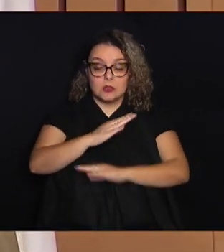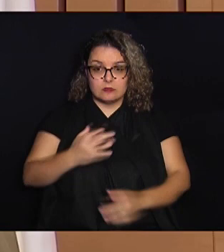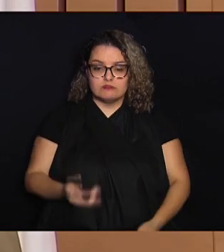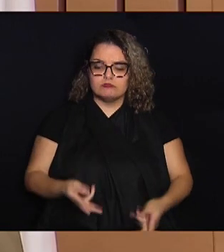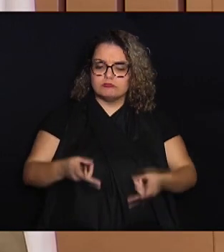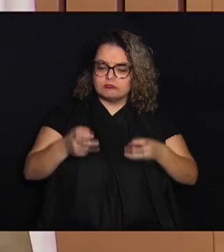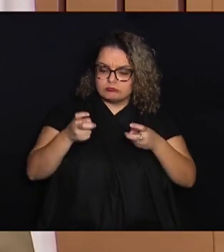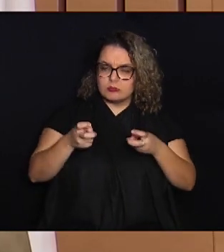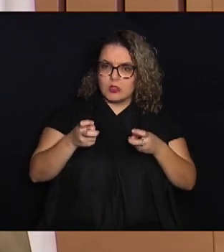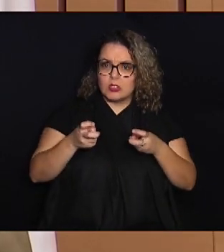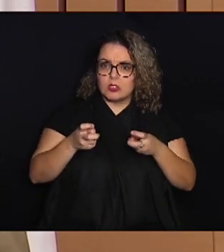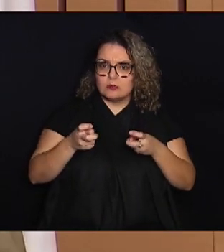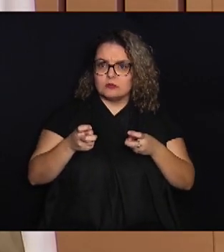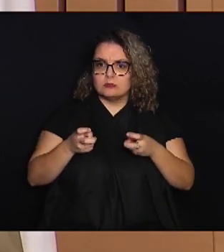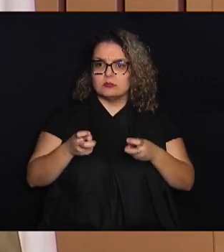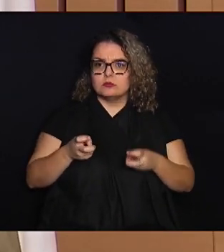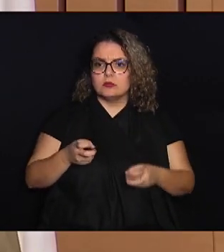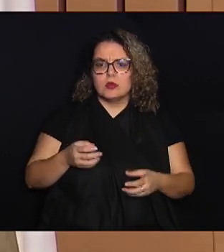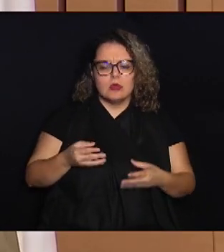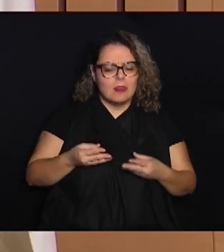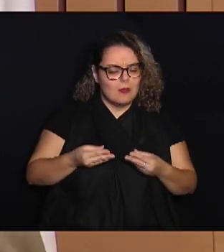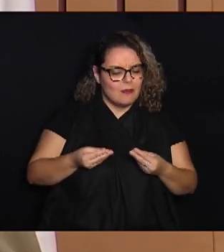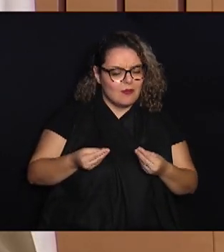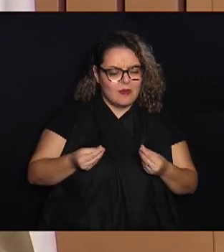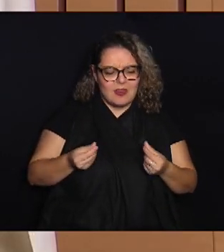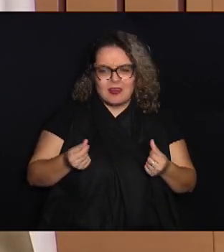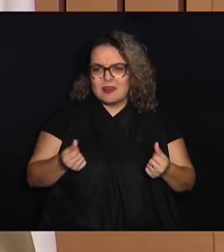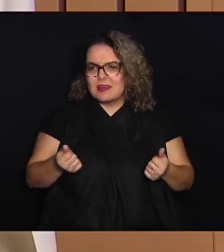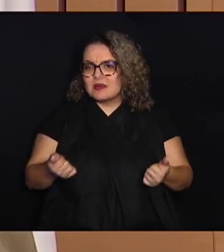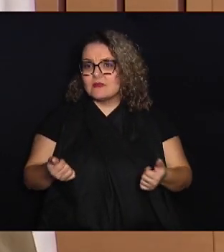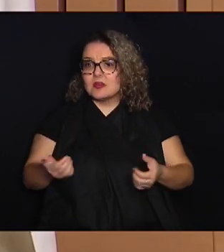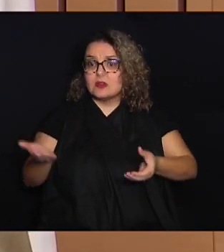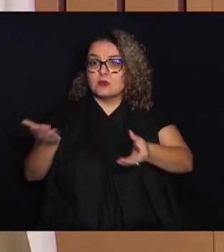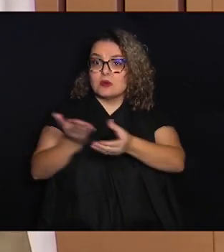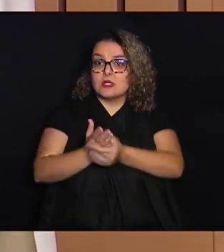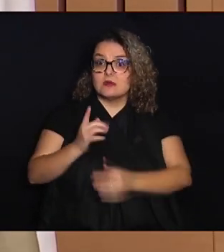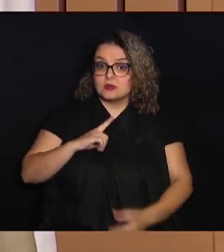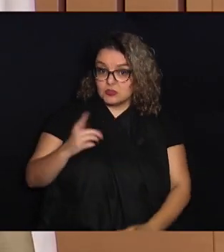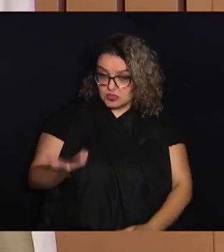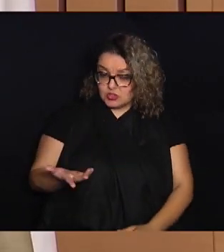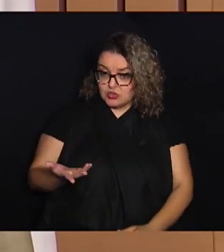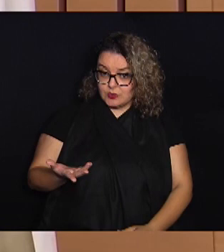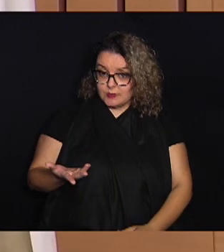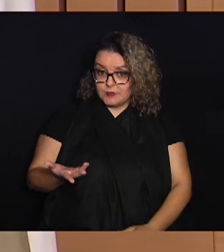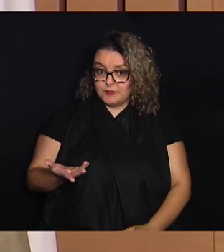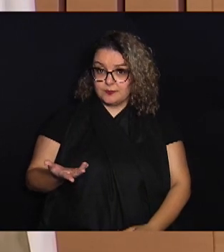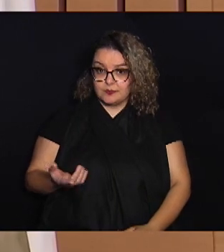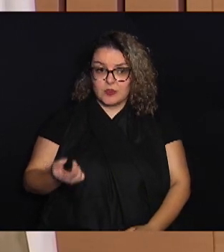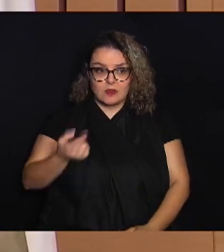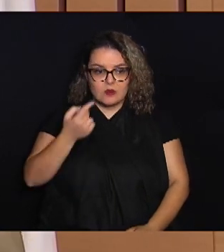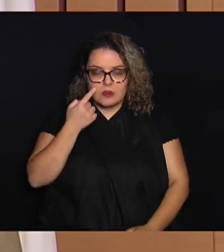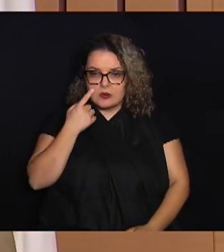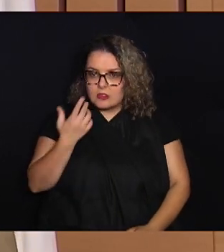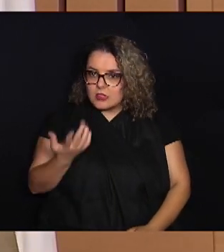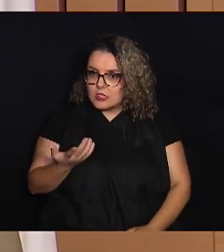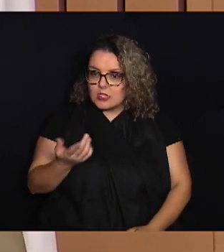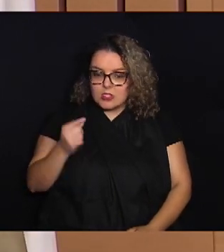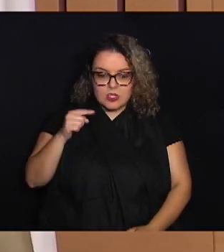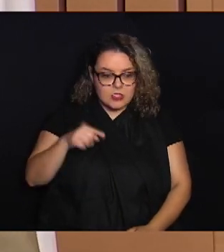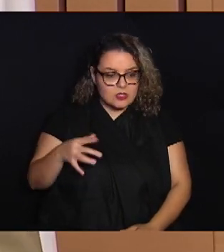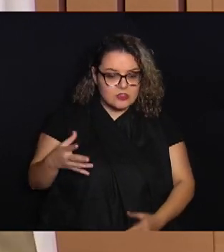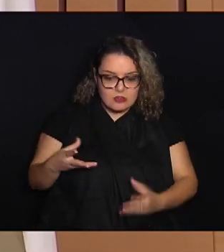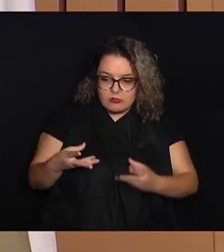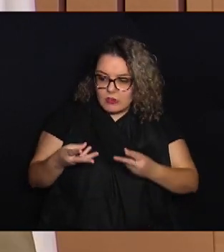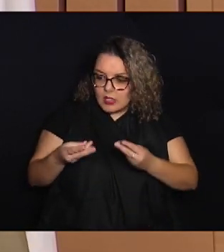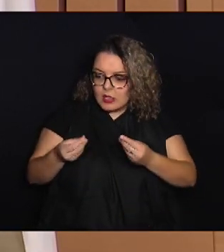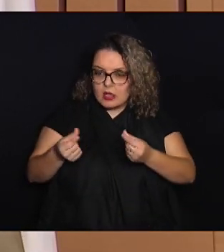deparou com as preciosidades que nós tínhamos no arquivo da Câmara. Ele falou, gente, isso aqui é muito precioso.